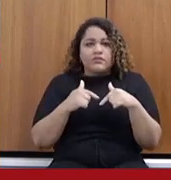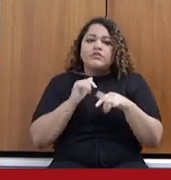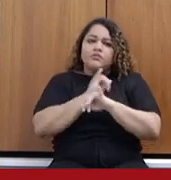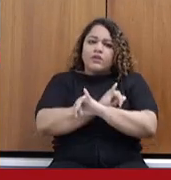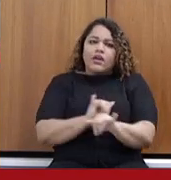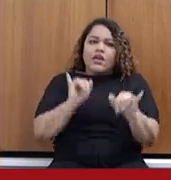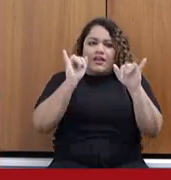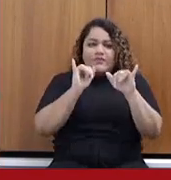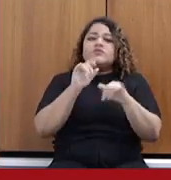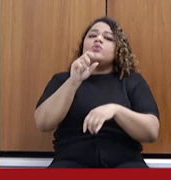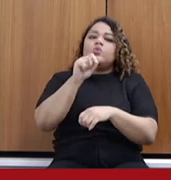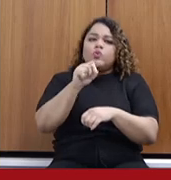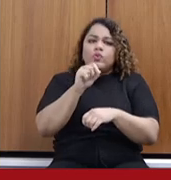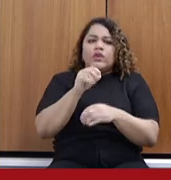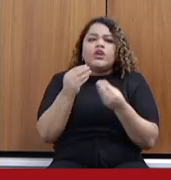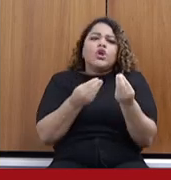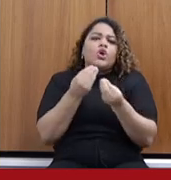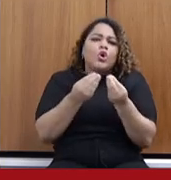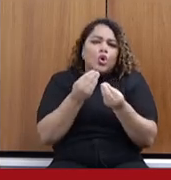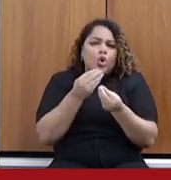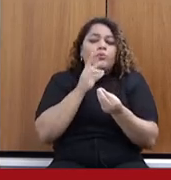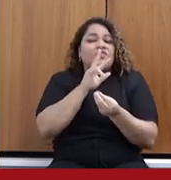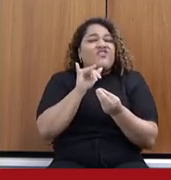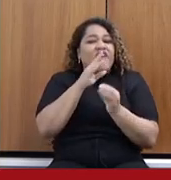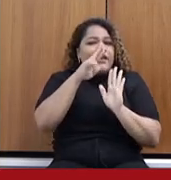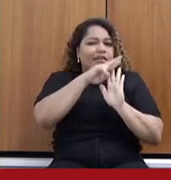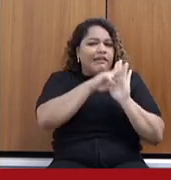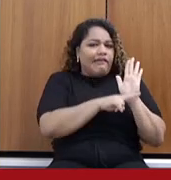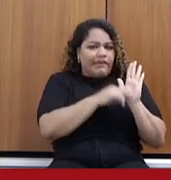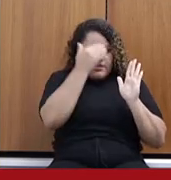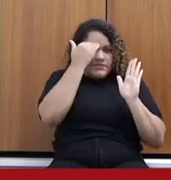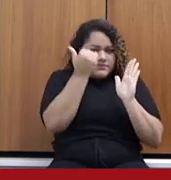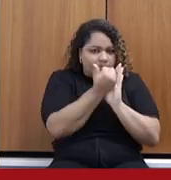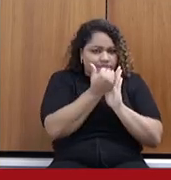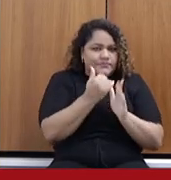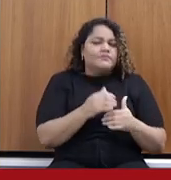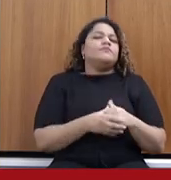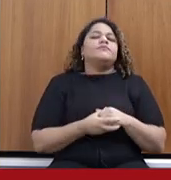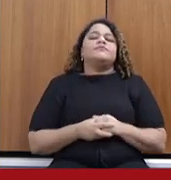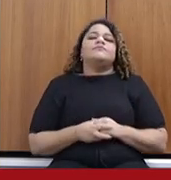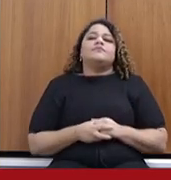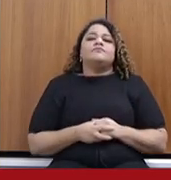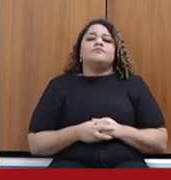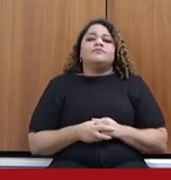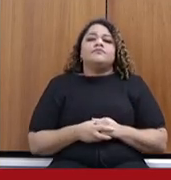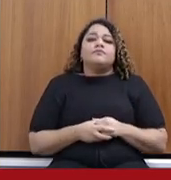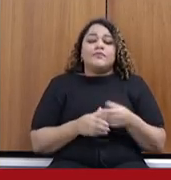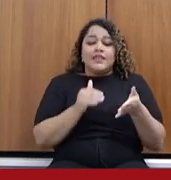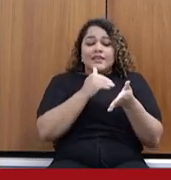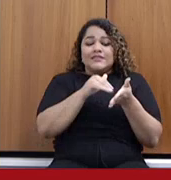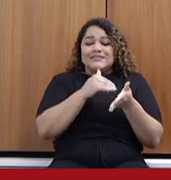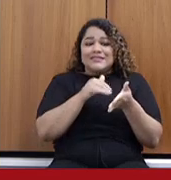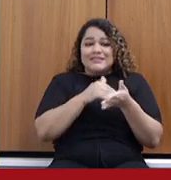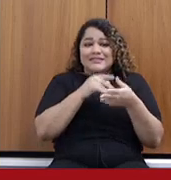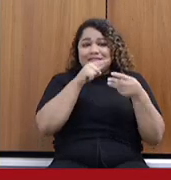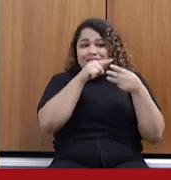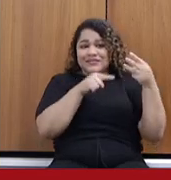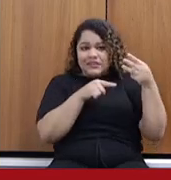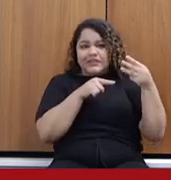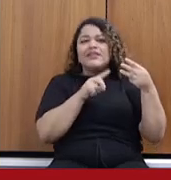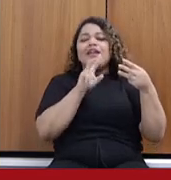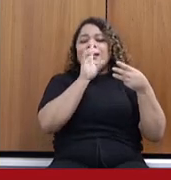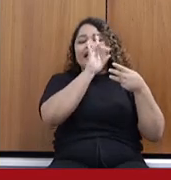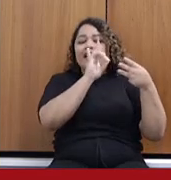reunião obedecerão às seguintes normas e procedimentos. A secretária e os secretários disporão de 20